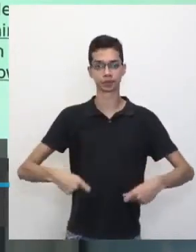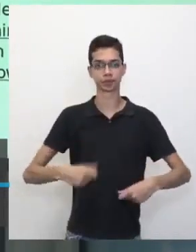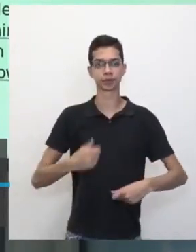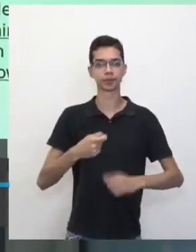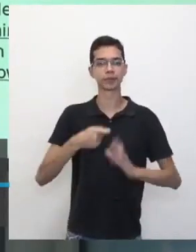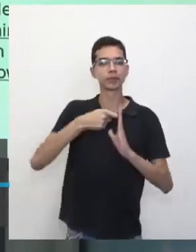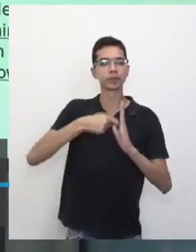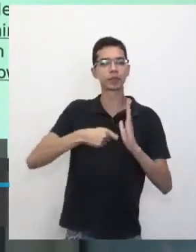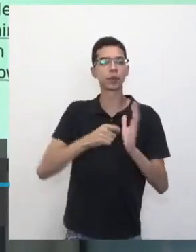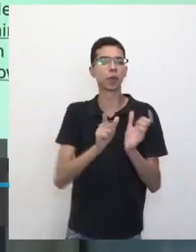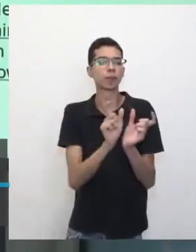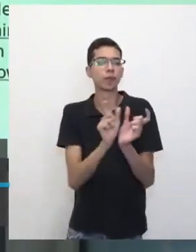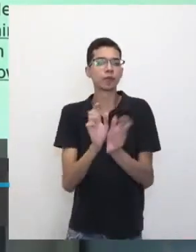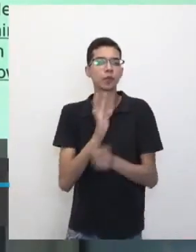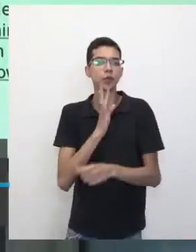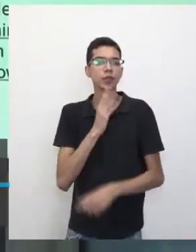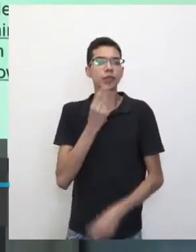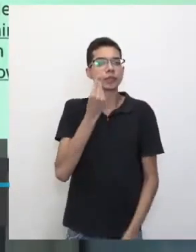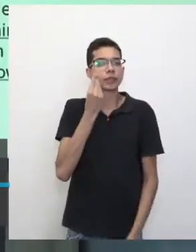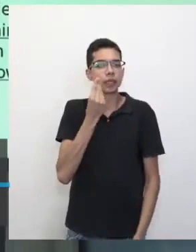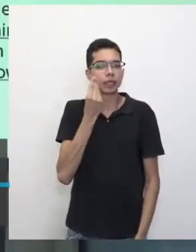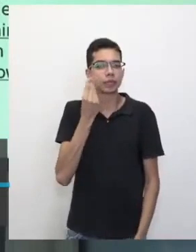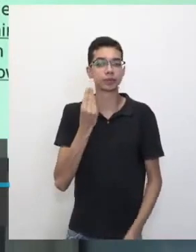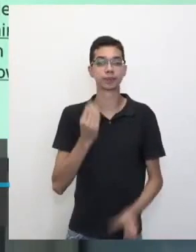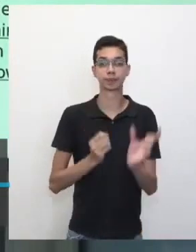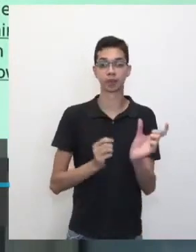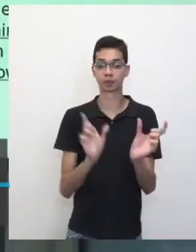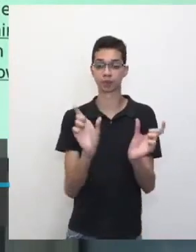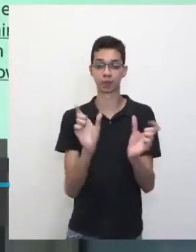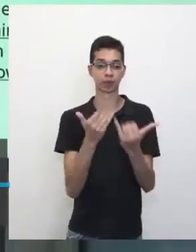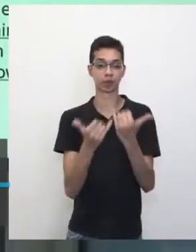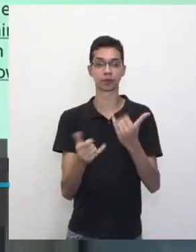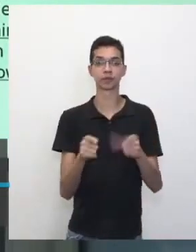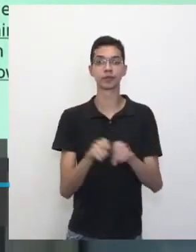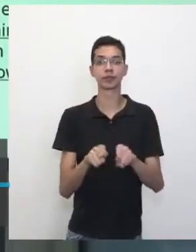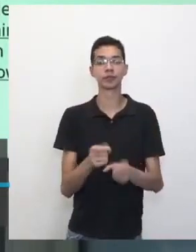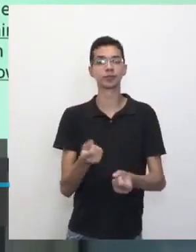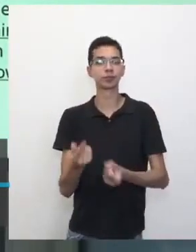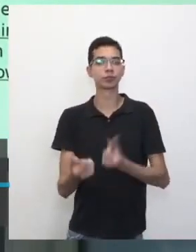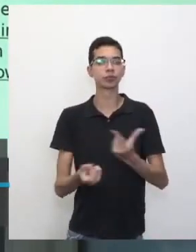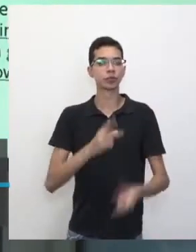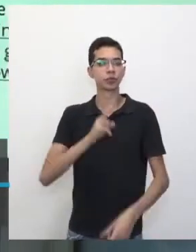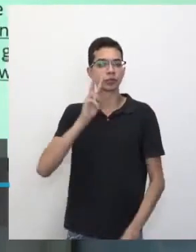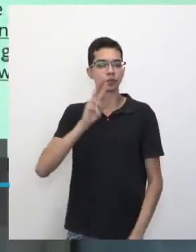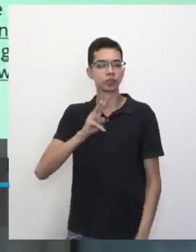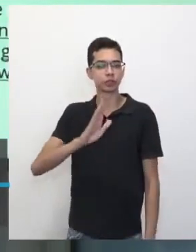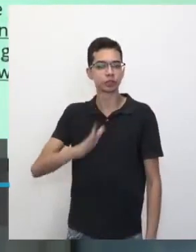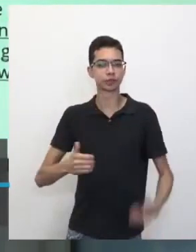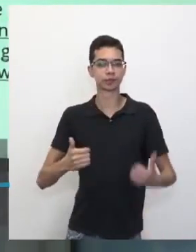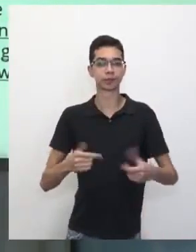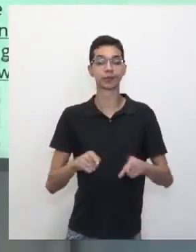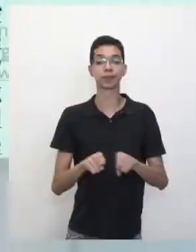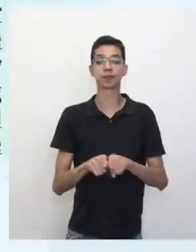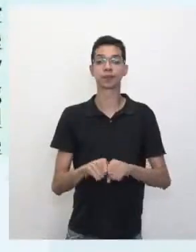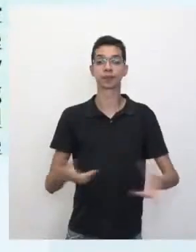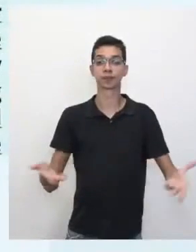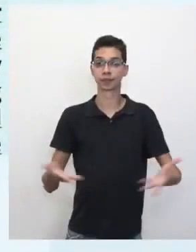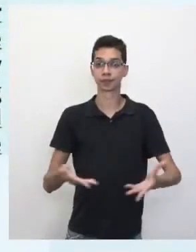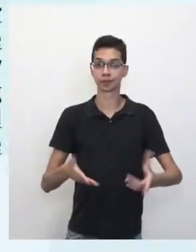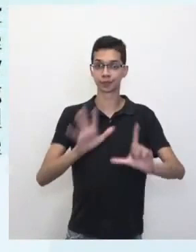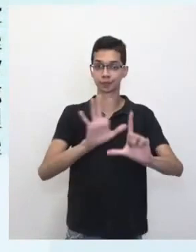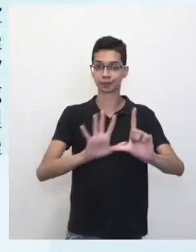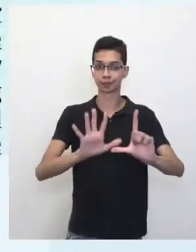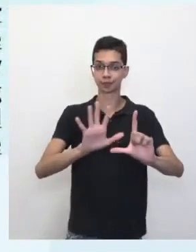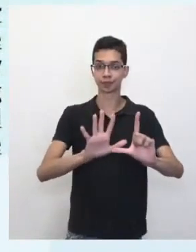encontrar as palavras que eu já conheço, as palavras cognatas, aquelas que eu já vi em algum momento, ok? E é lógico que aparece aí agora na tela para vocês